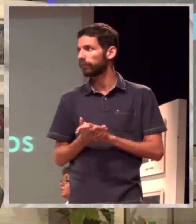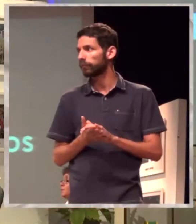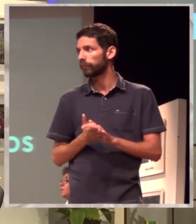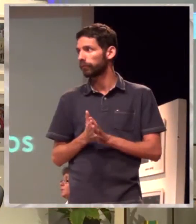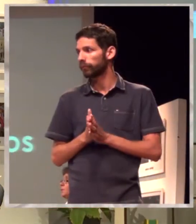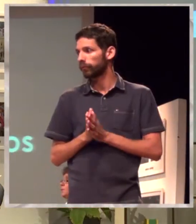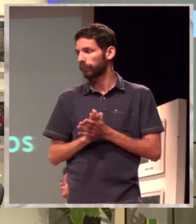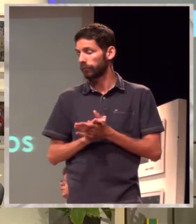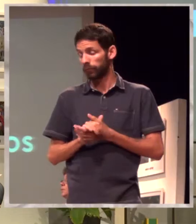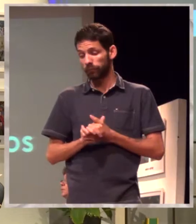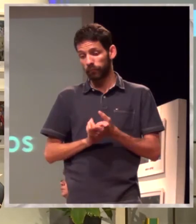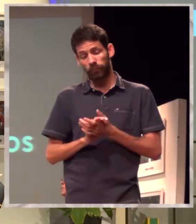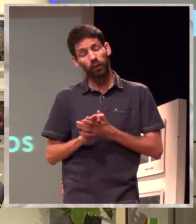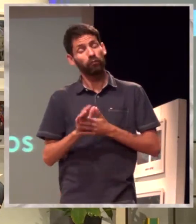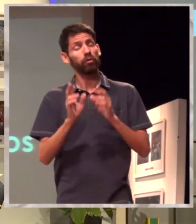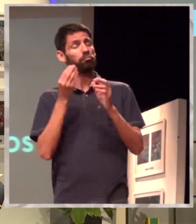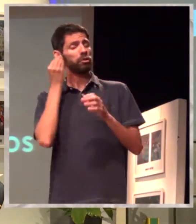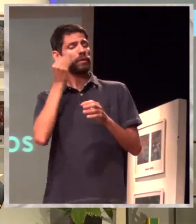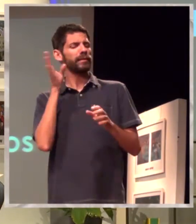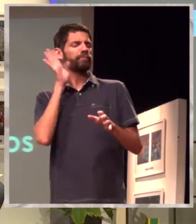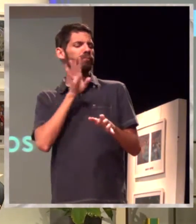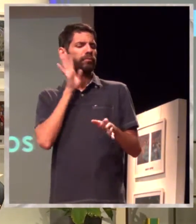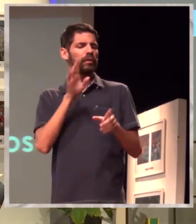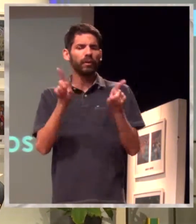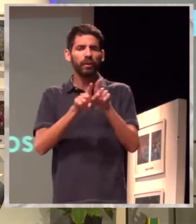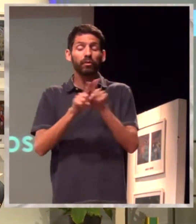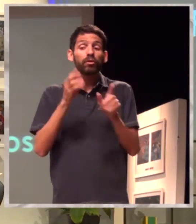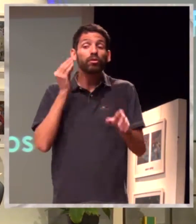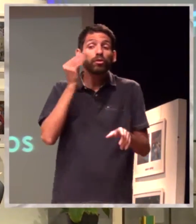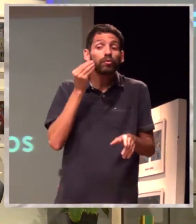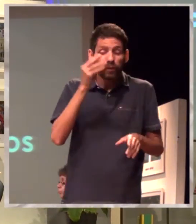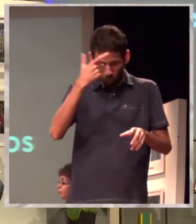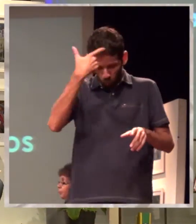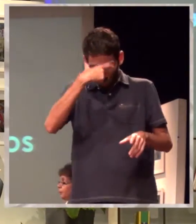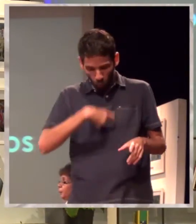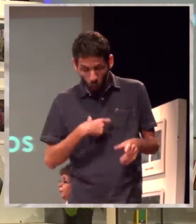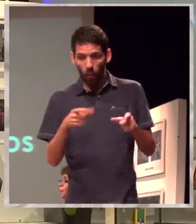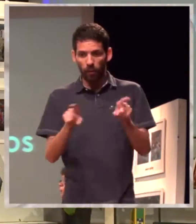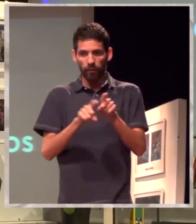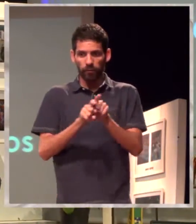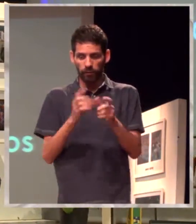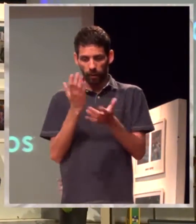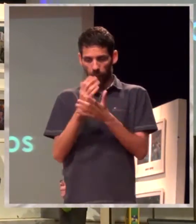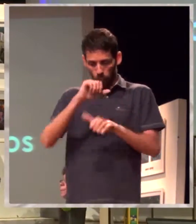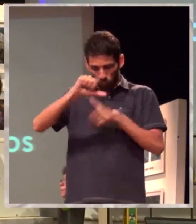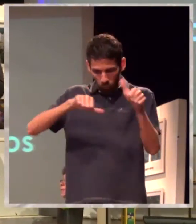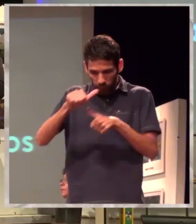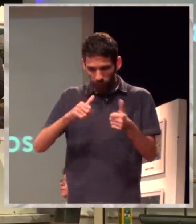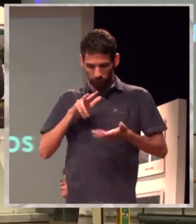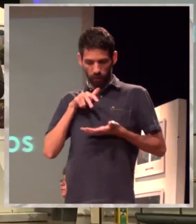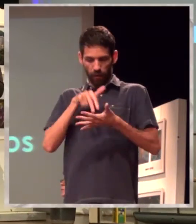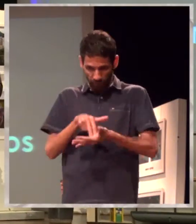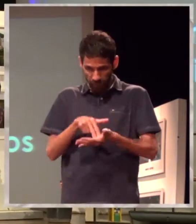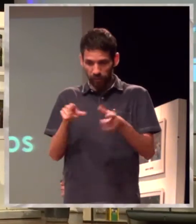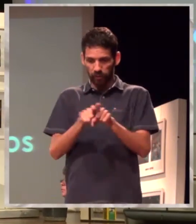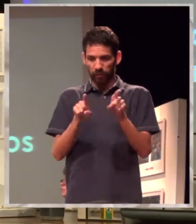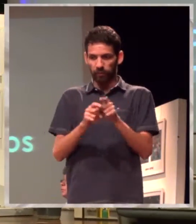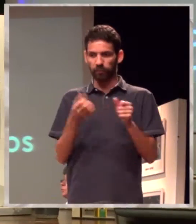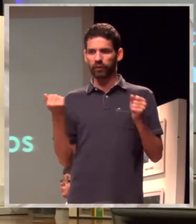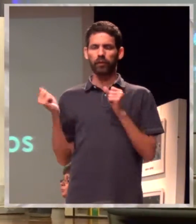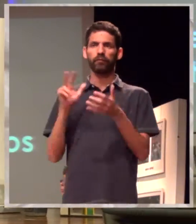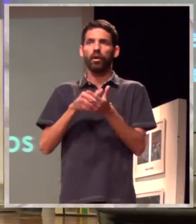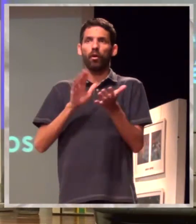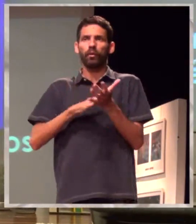tem. Então, isso foi uma experiência muito legal, inclusive de experiência de corpo, você sair dessa posição em que você faz